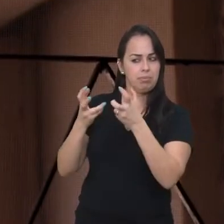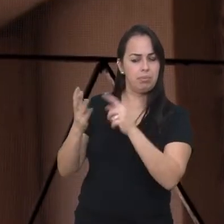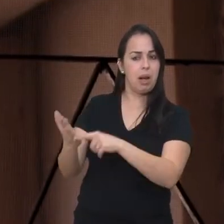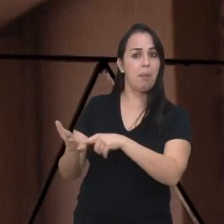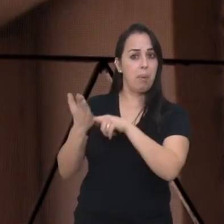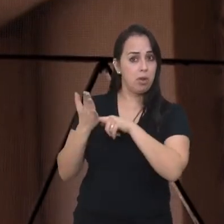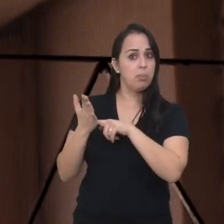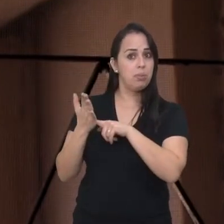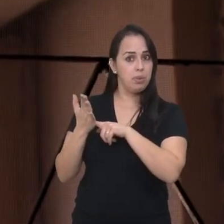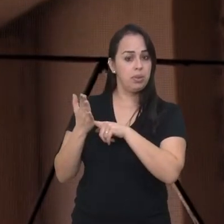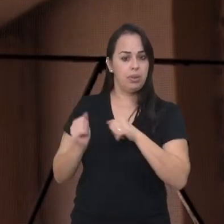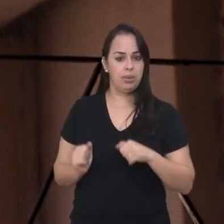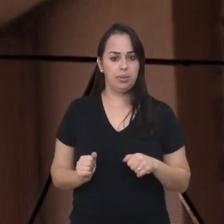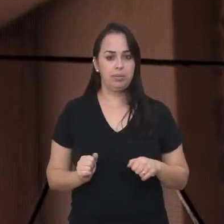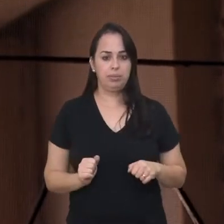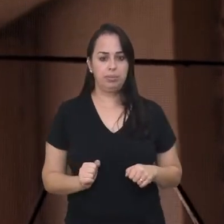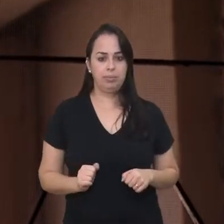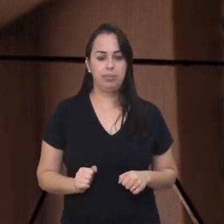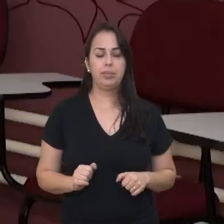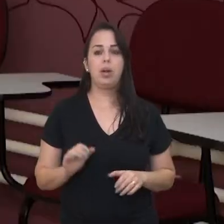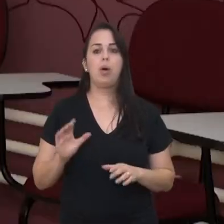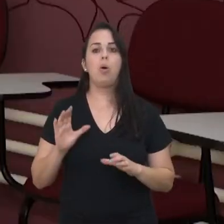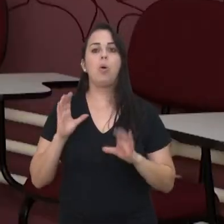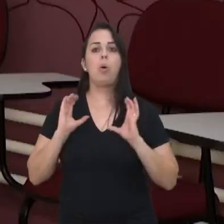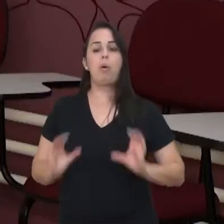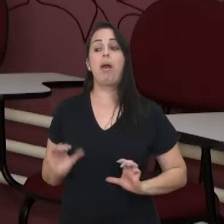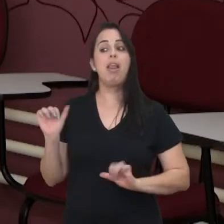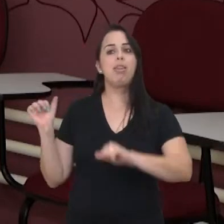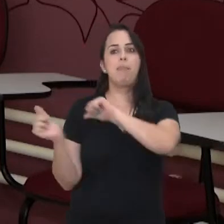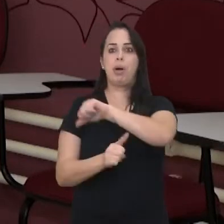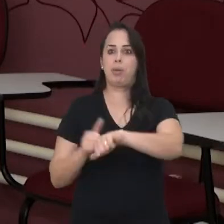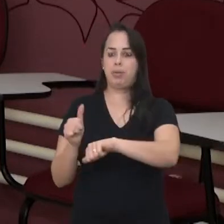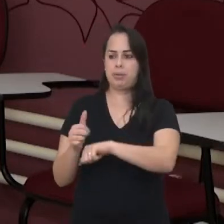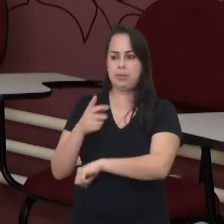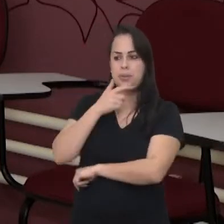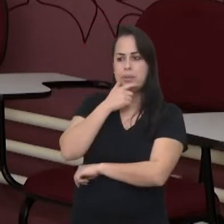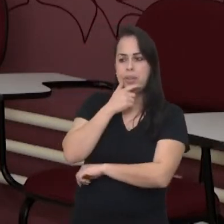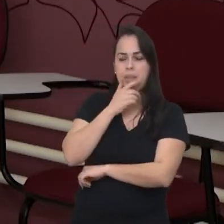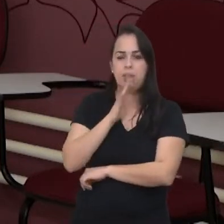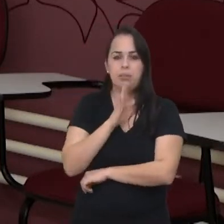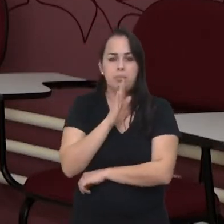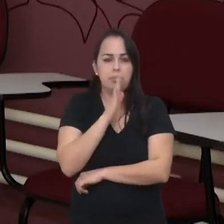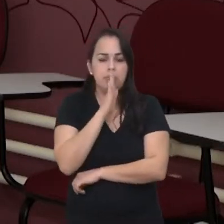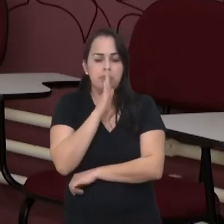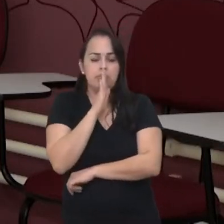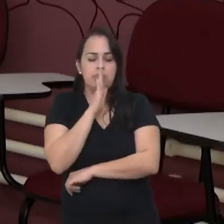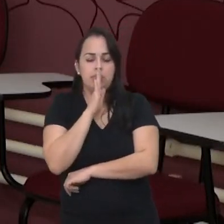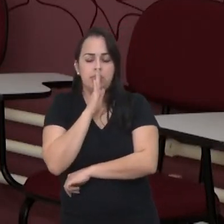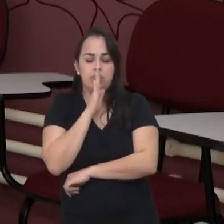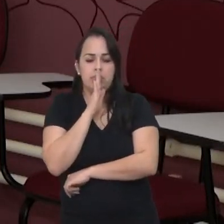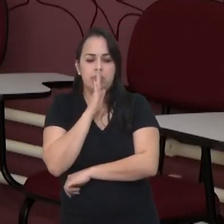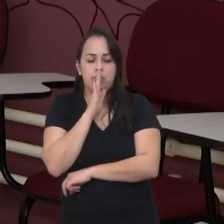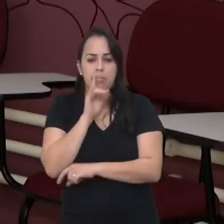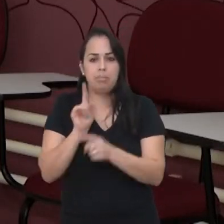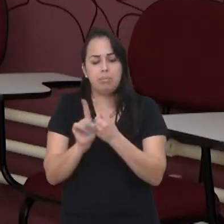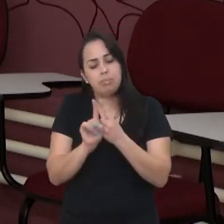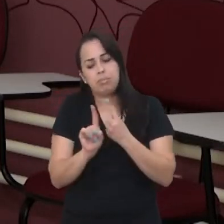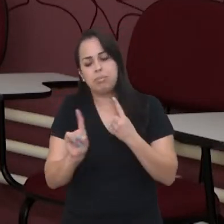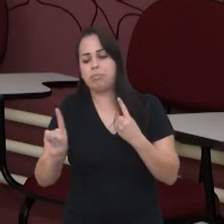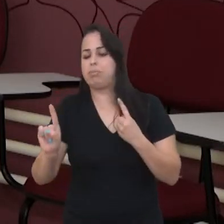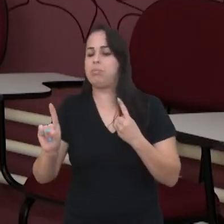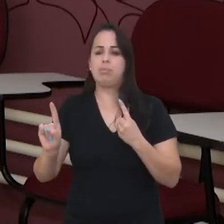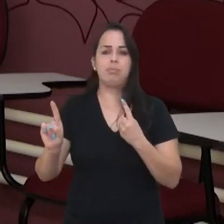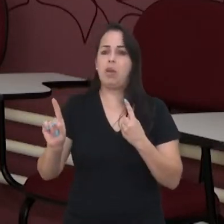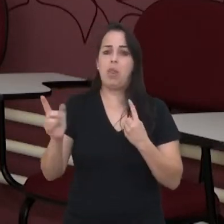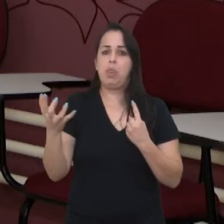dos idosos podem indicar abusos. O comportamento ele muda, né? Ele fica mais apático, ele fica